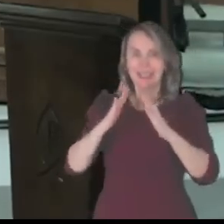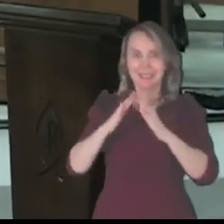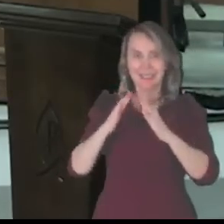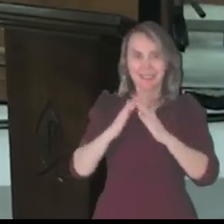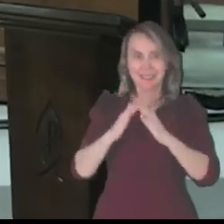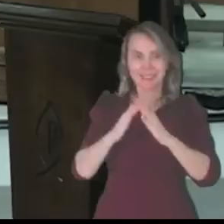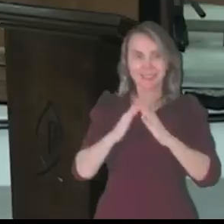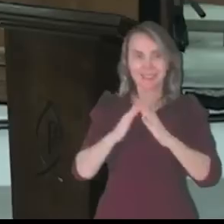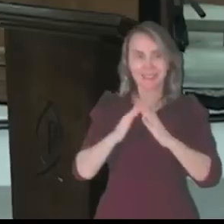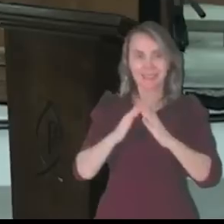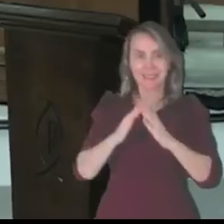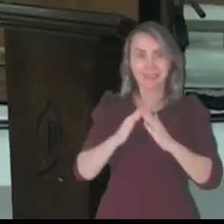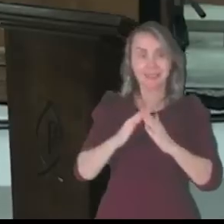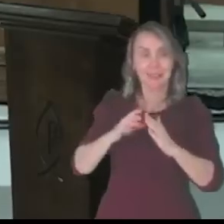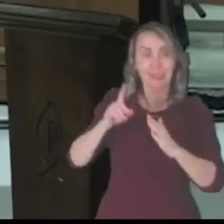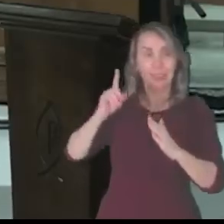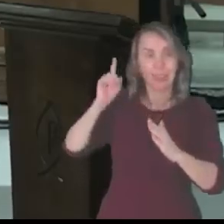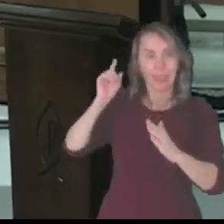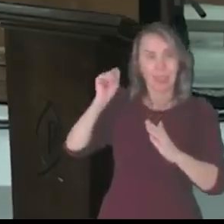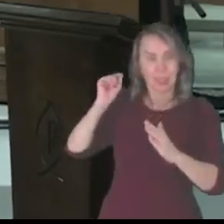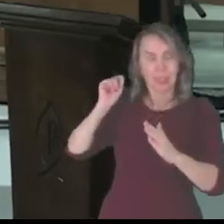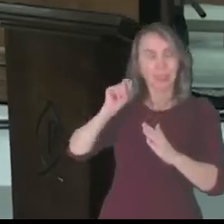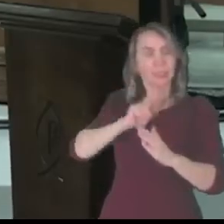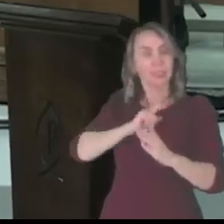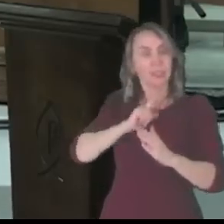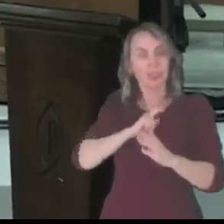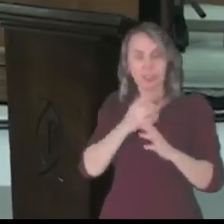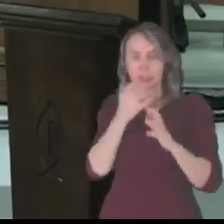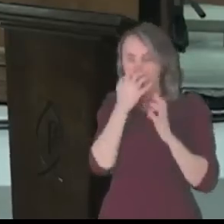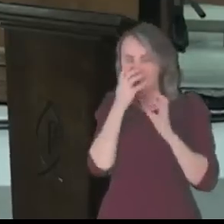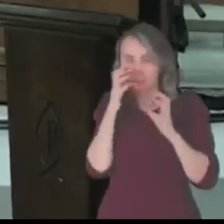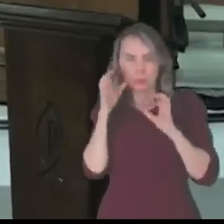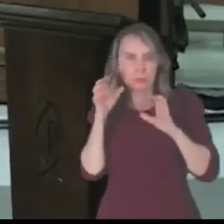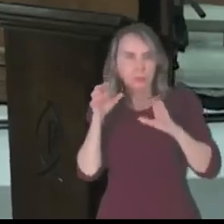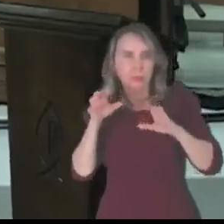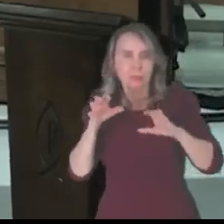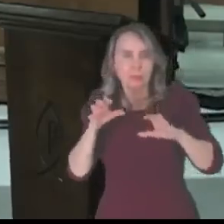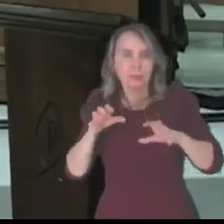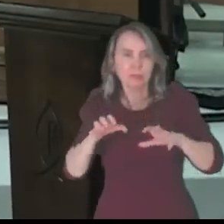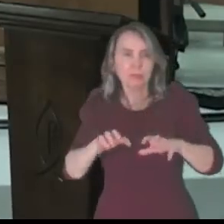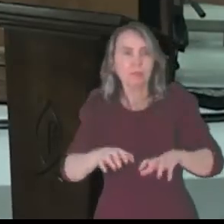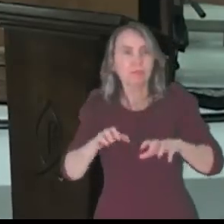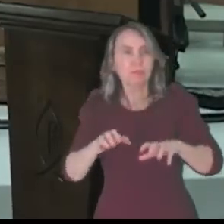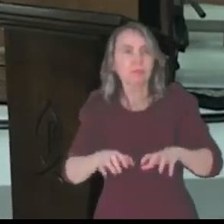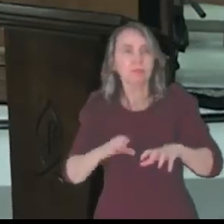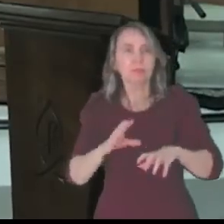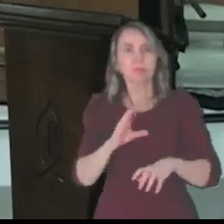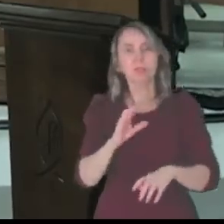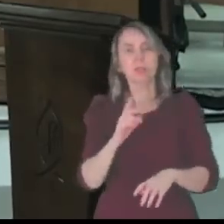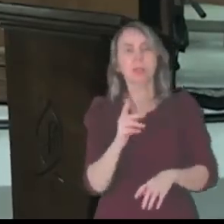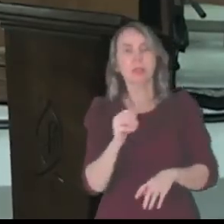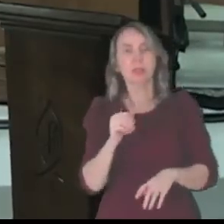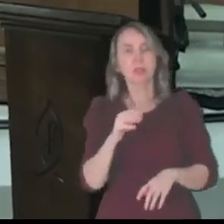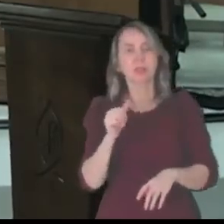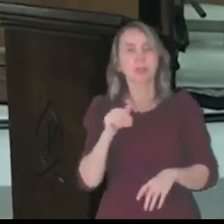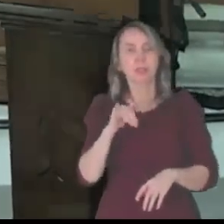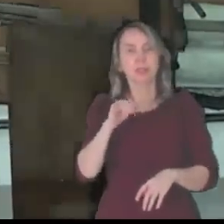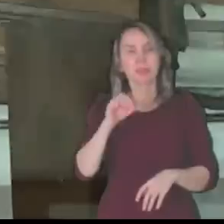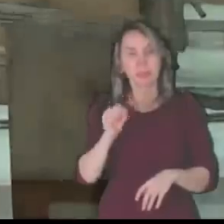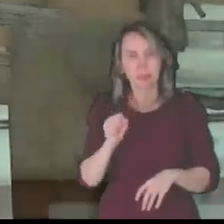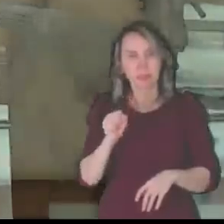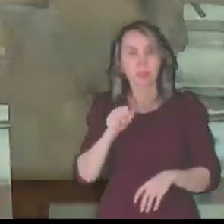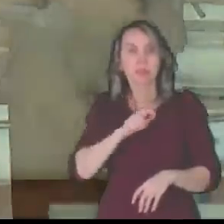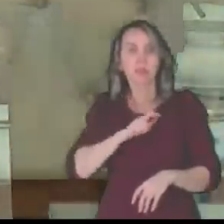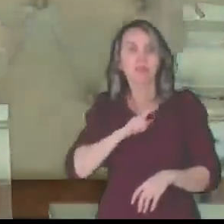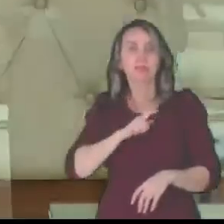que jaziam o chacais haverá erva com Canas e juntos esse